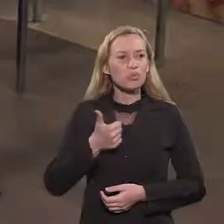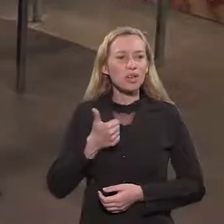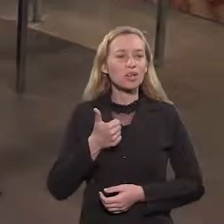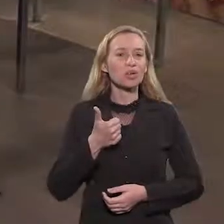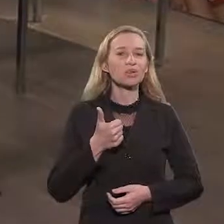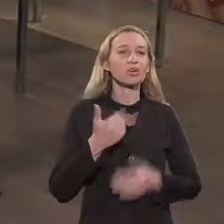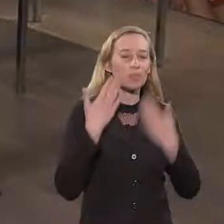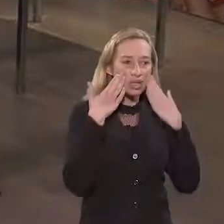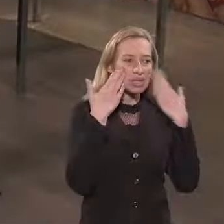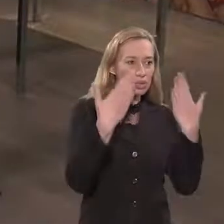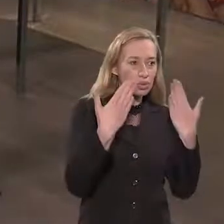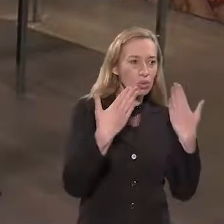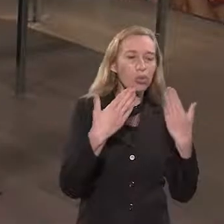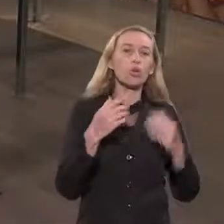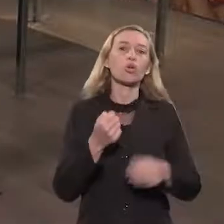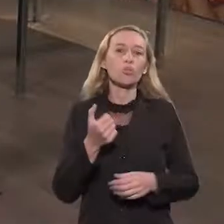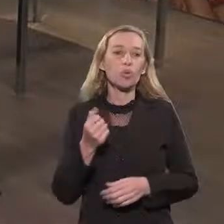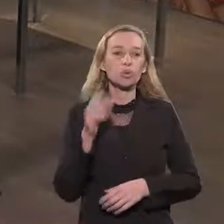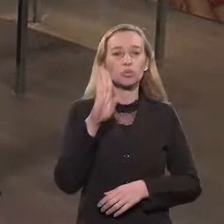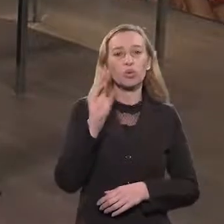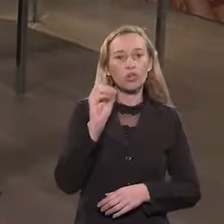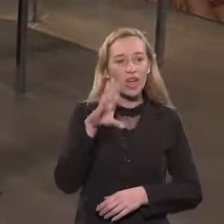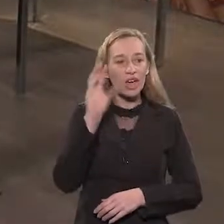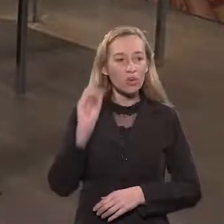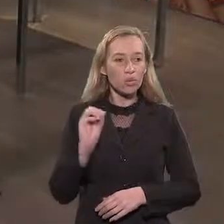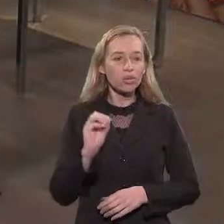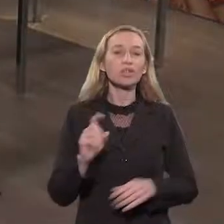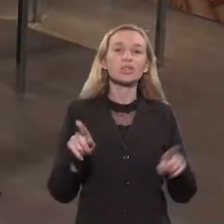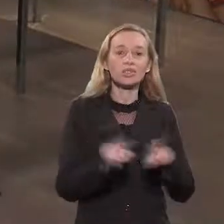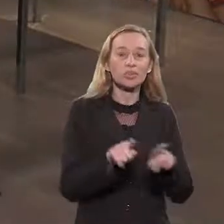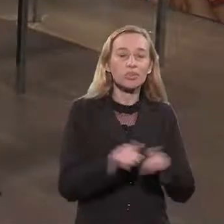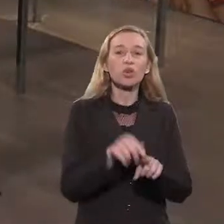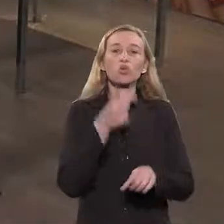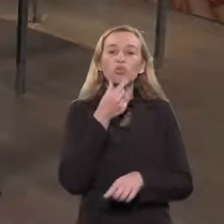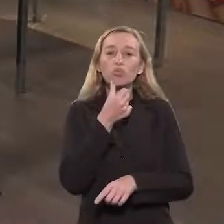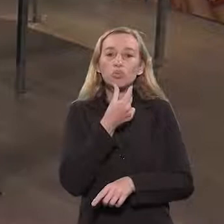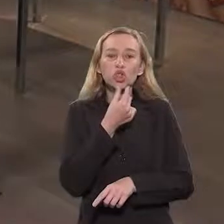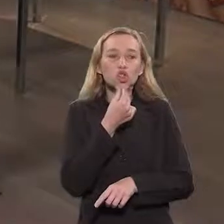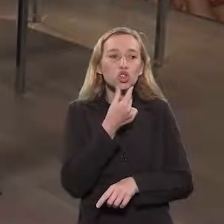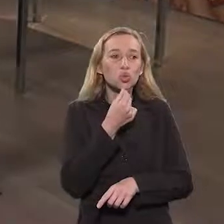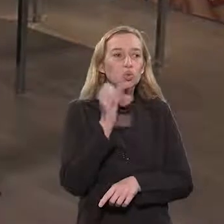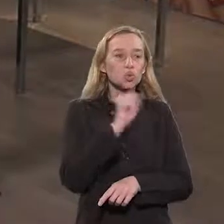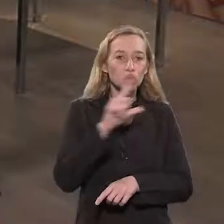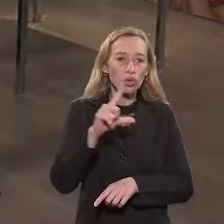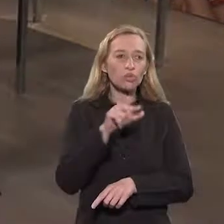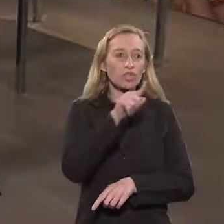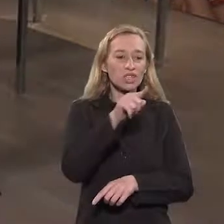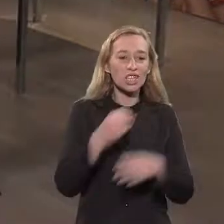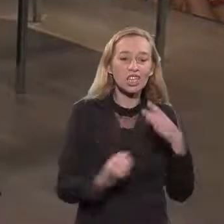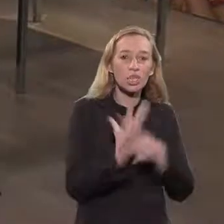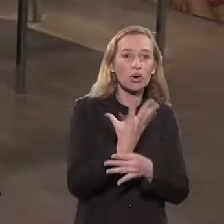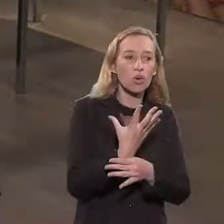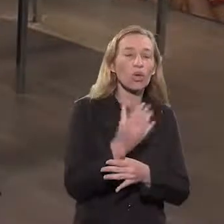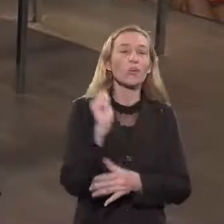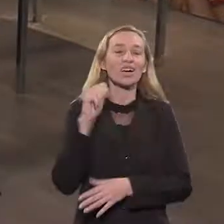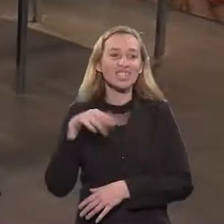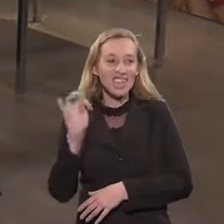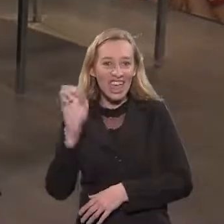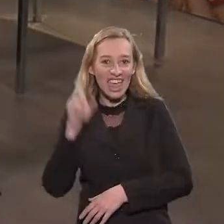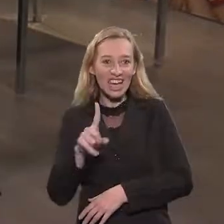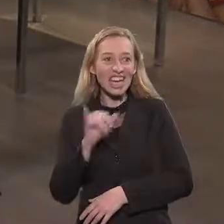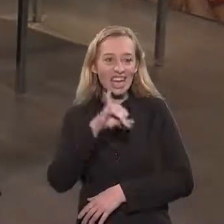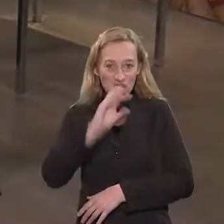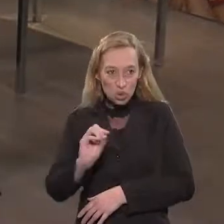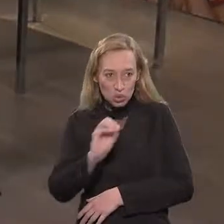bloco você apresentou pra gente, Cris, um pouco dos seus bonecos e trouxe inclusive o Menino Só que você criou para Andréia, não é